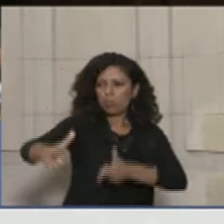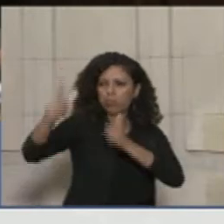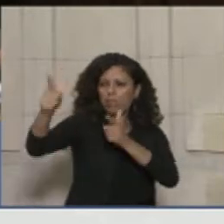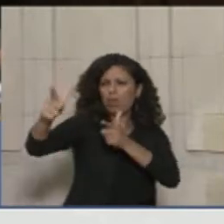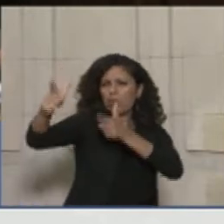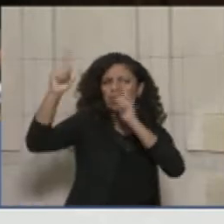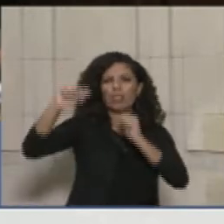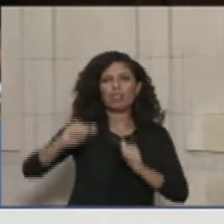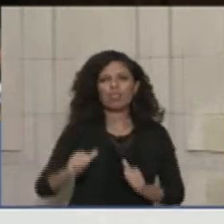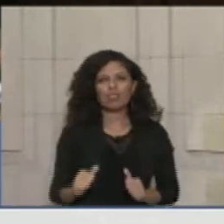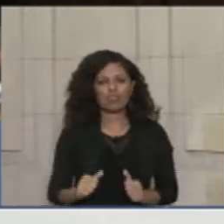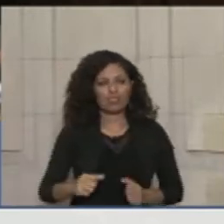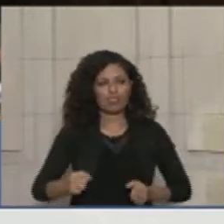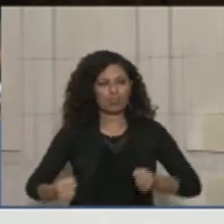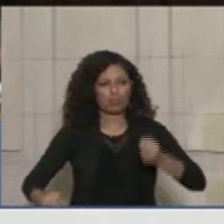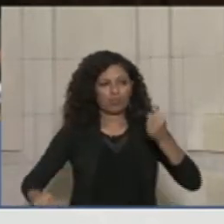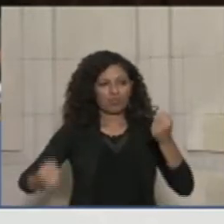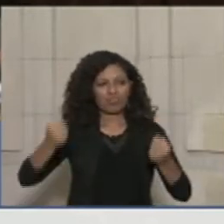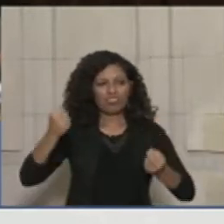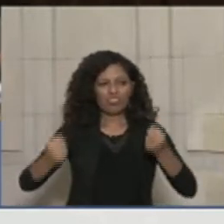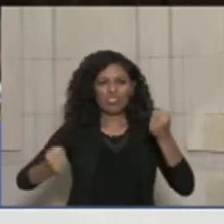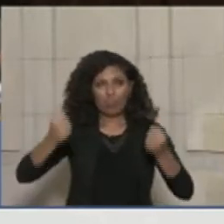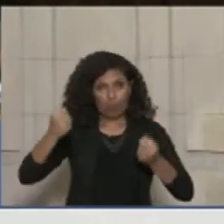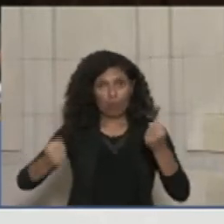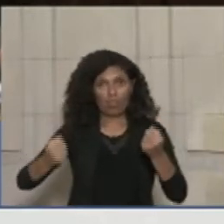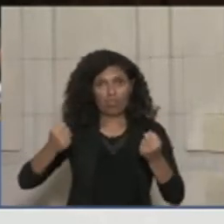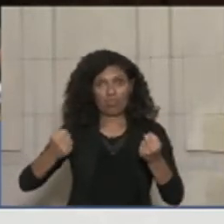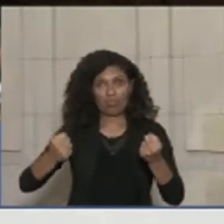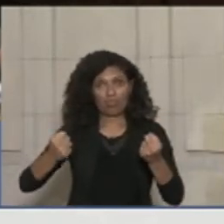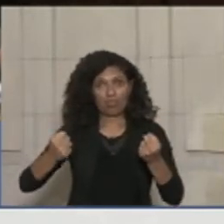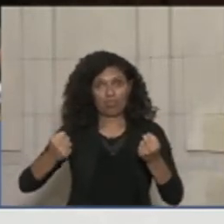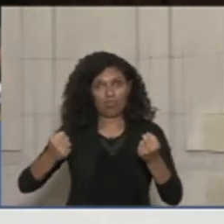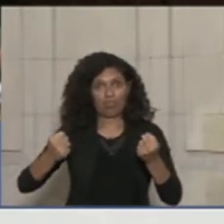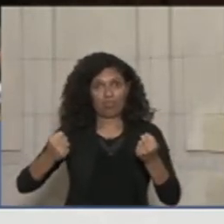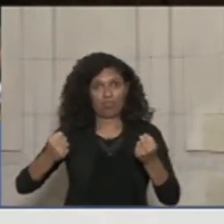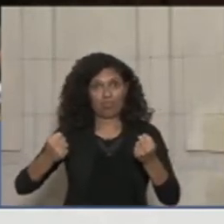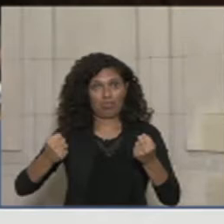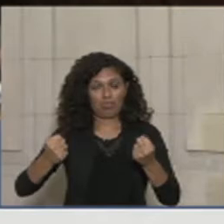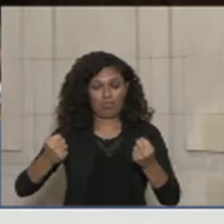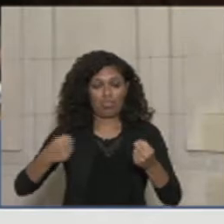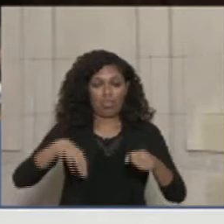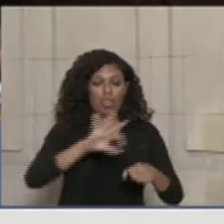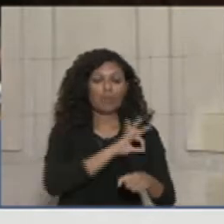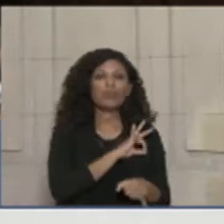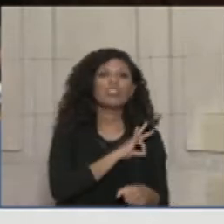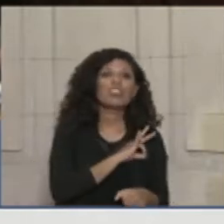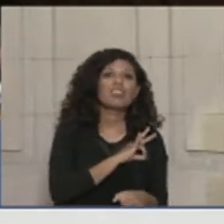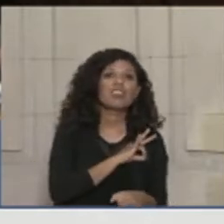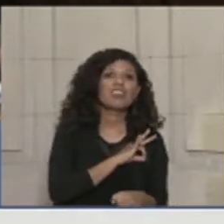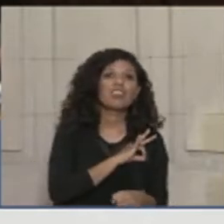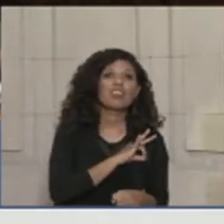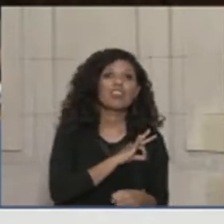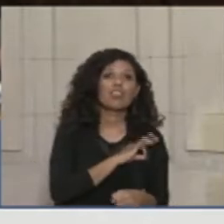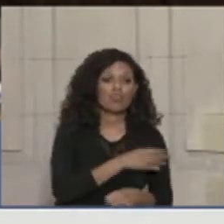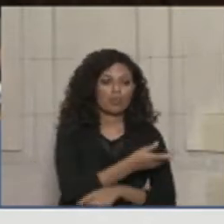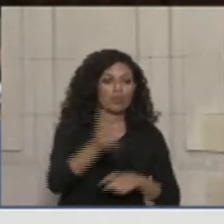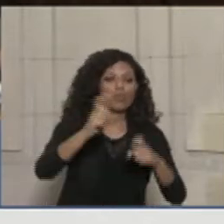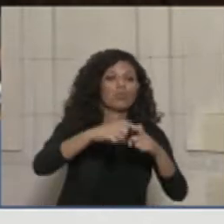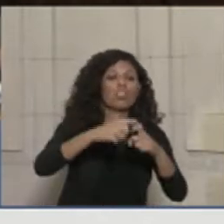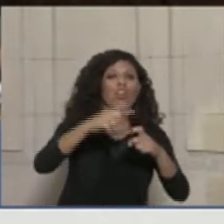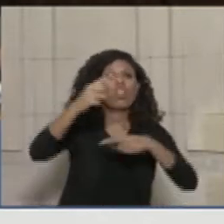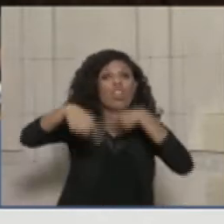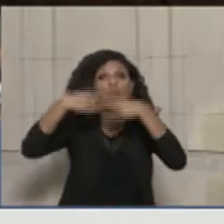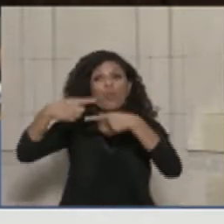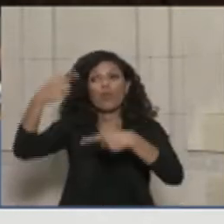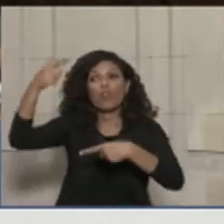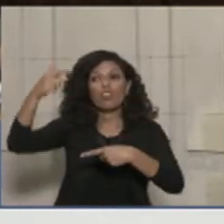ele saiu da viatura, tinha 4 tiros, 4 perfurações. Aonde foram esses tiros? De que forma?